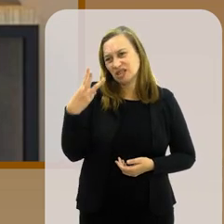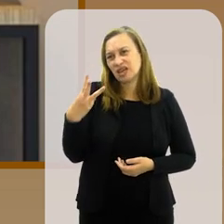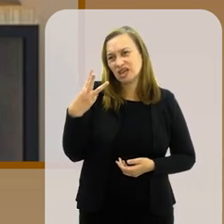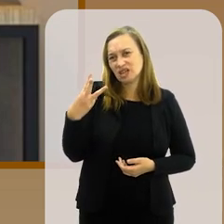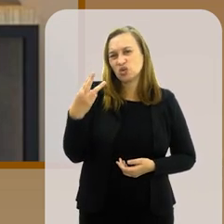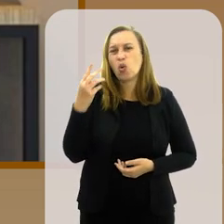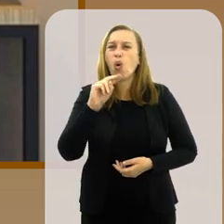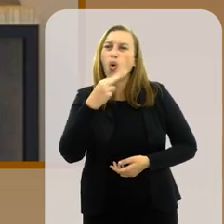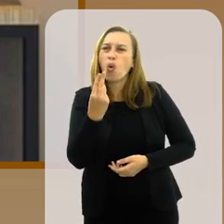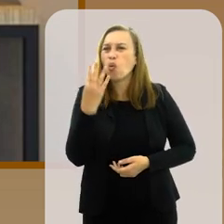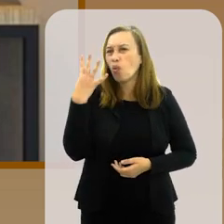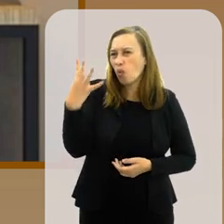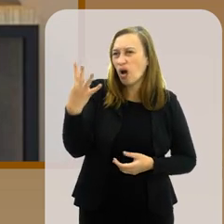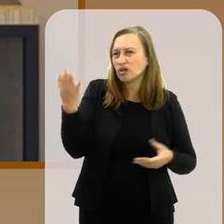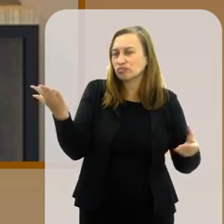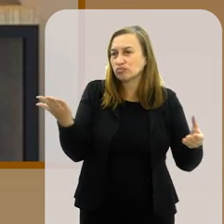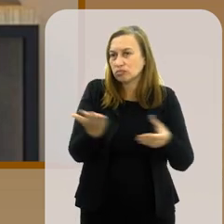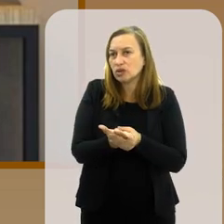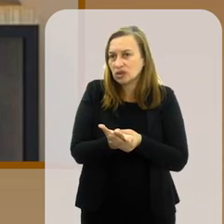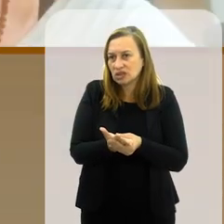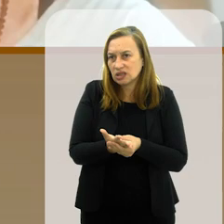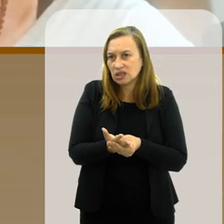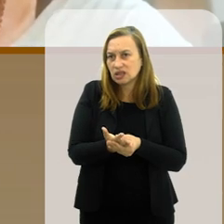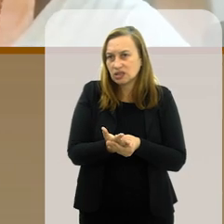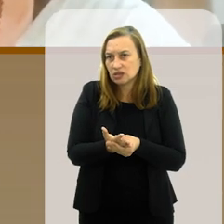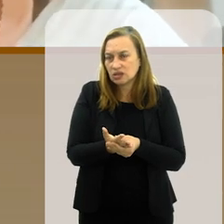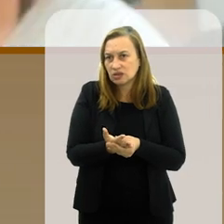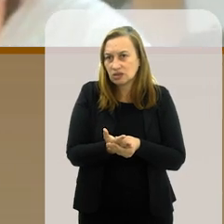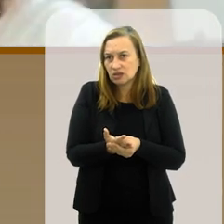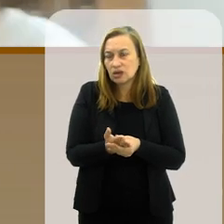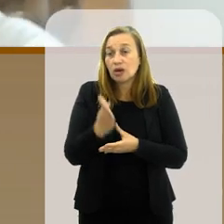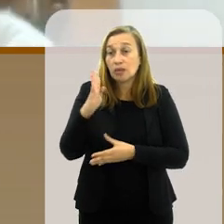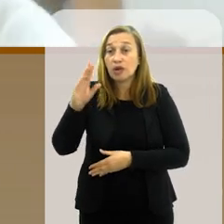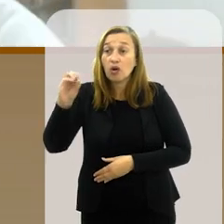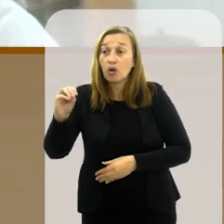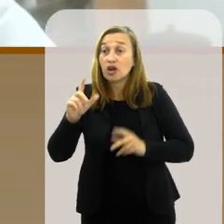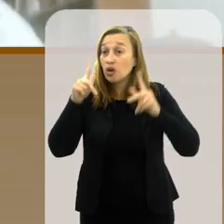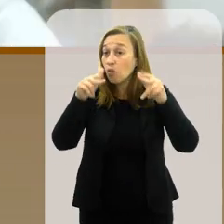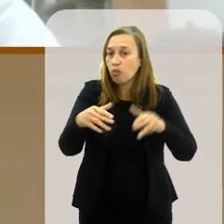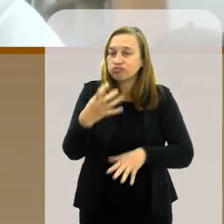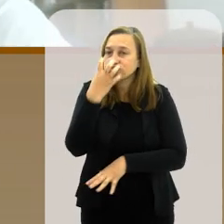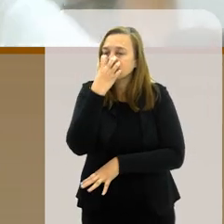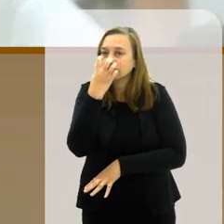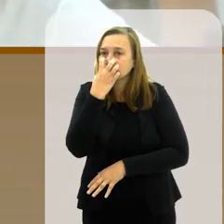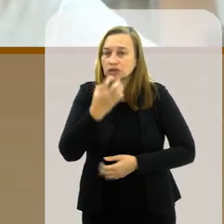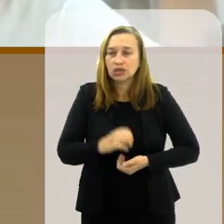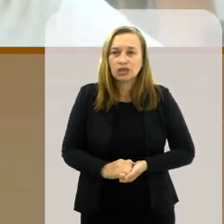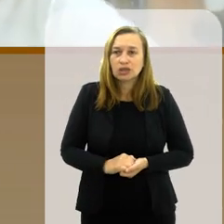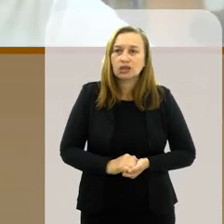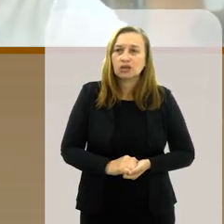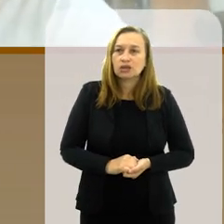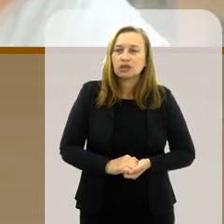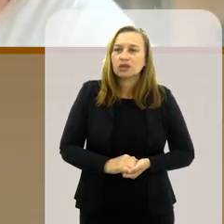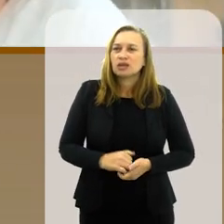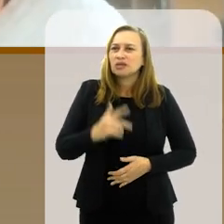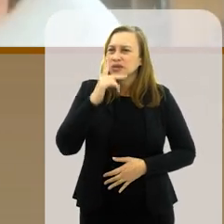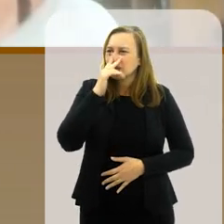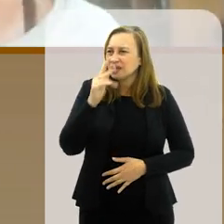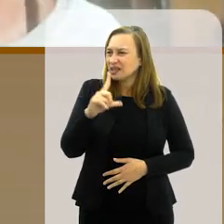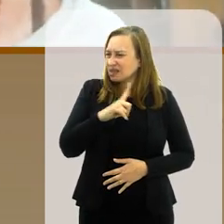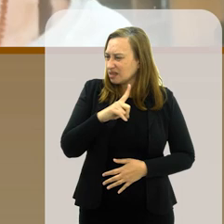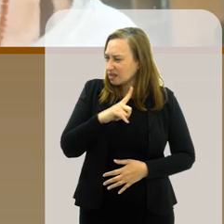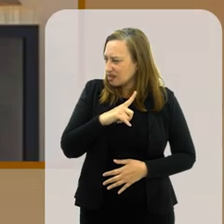já tinha havido três ou quatro Quatro. boletins de ocorrência, né? Quatro boletins de ocorrência sobre os mesmos cães, né?